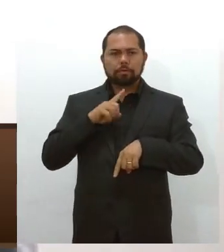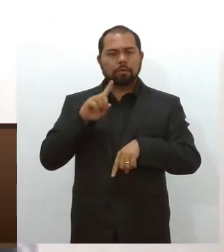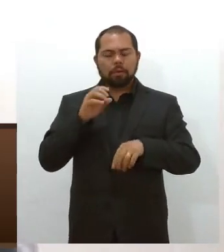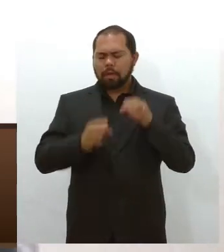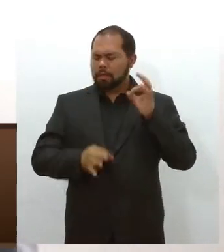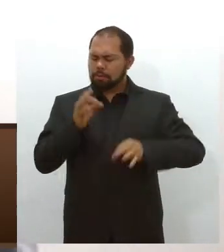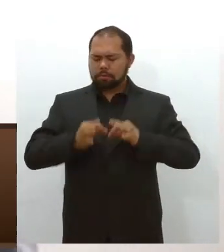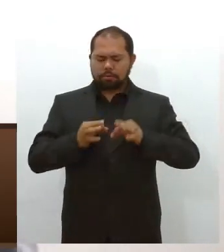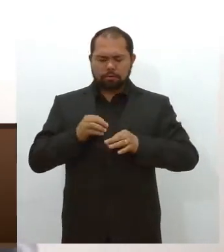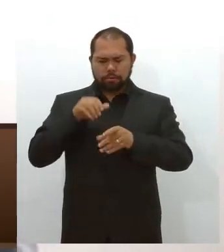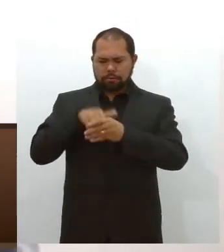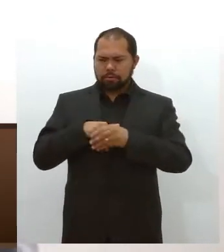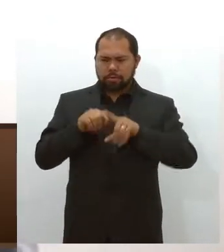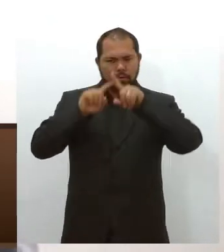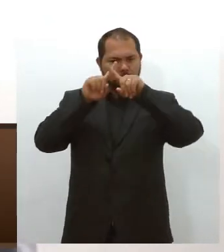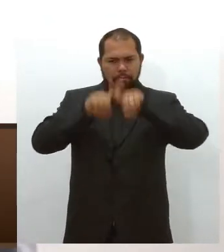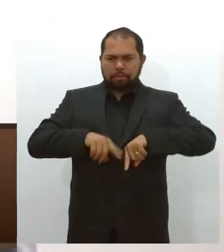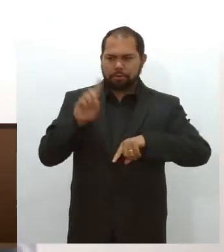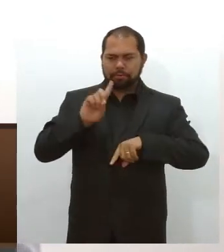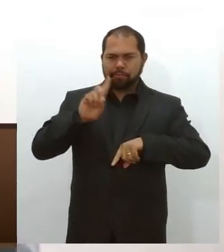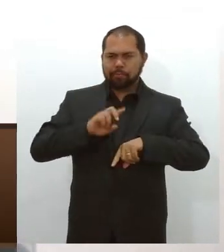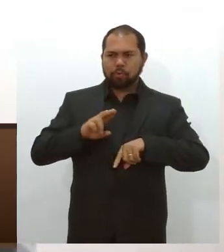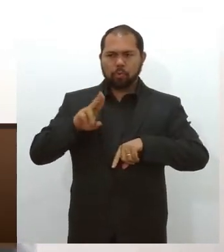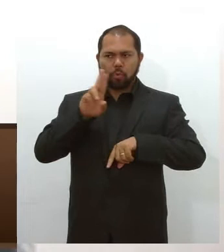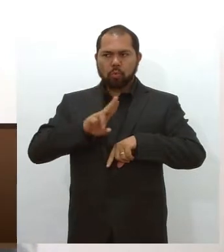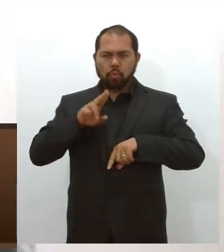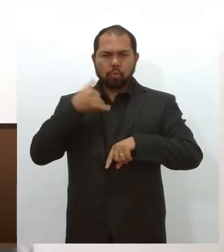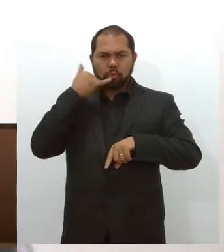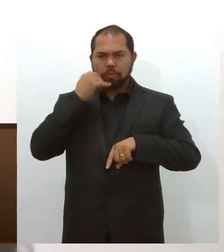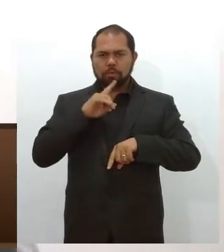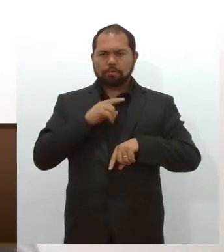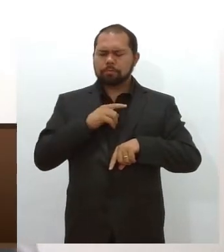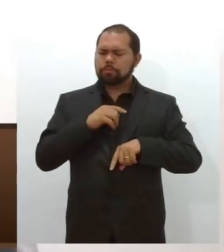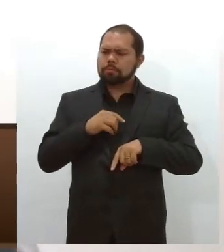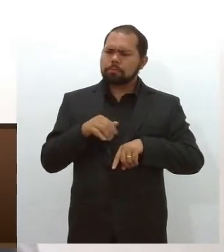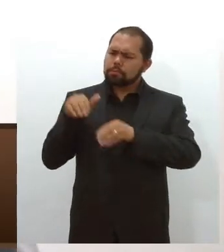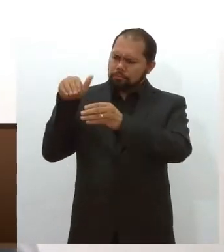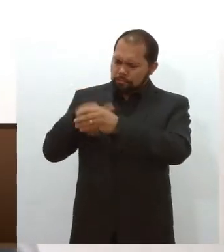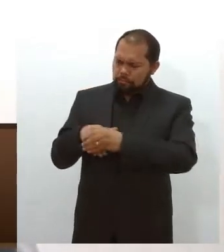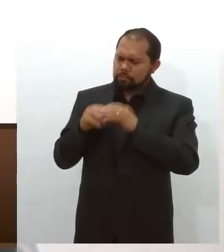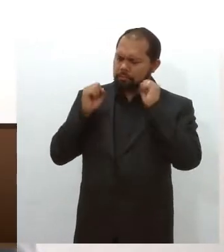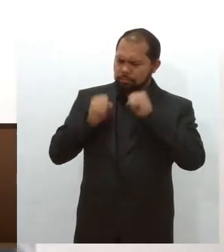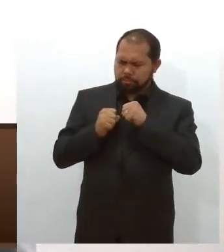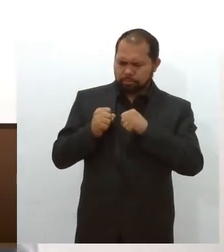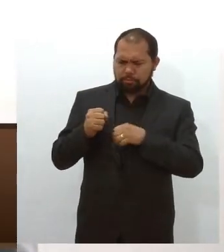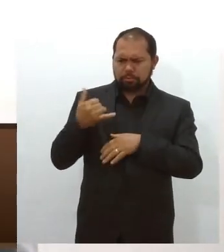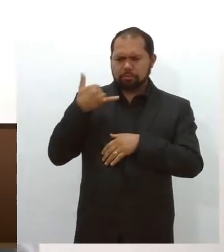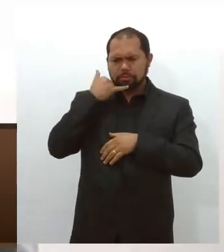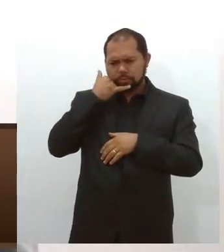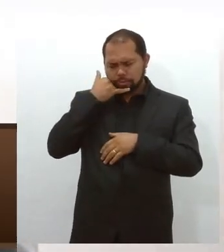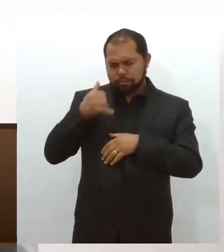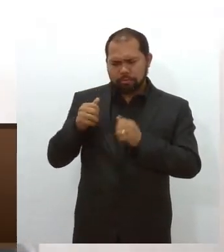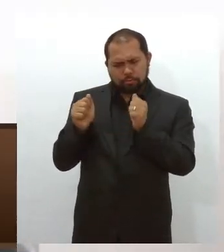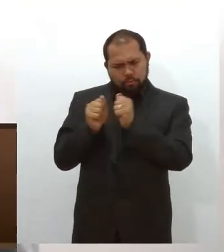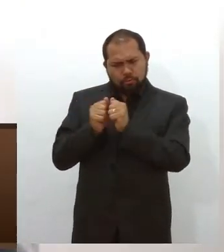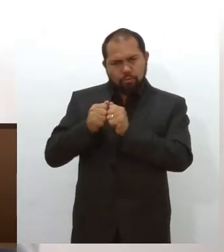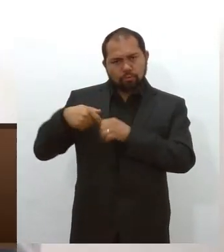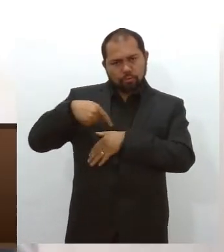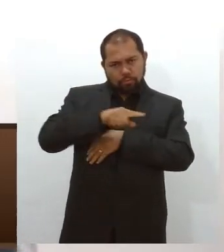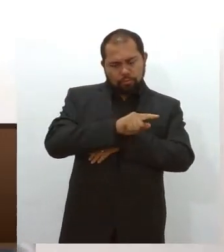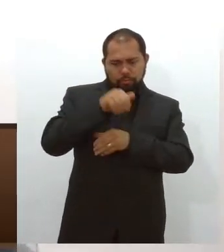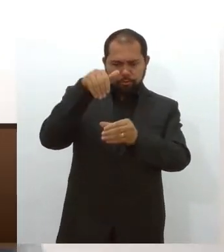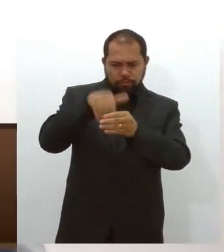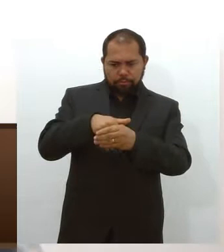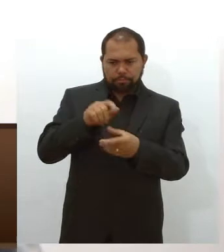uso do celular. O eleitor pode, inclusive, levar o seu celular para a sessão eleitoral,